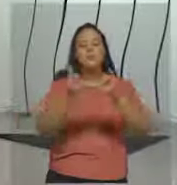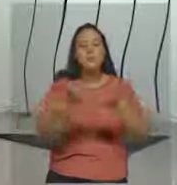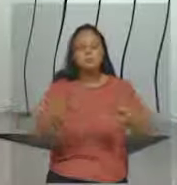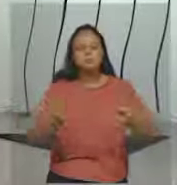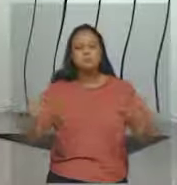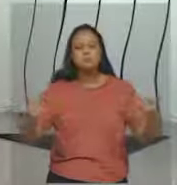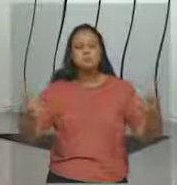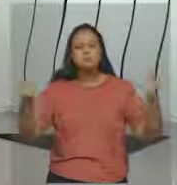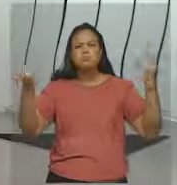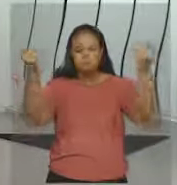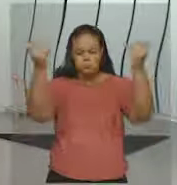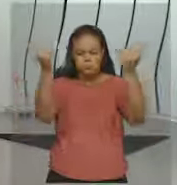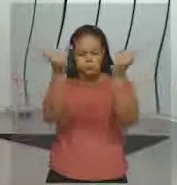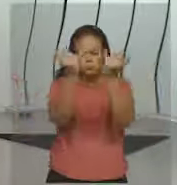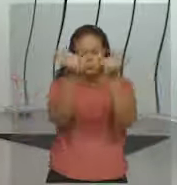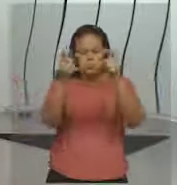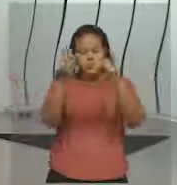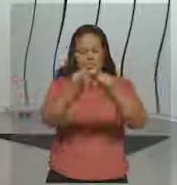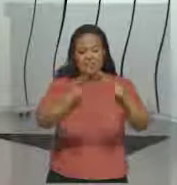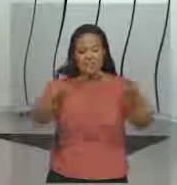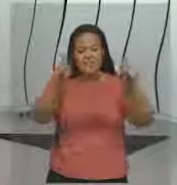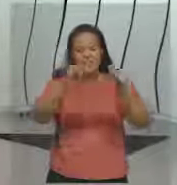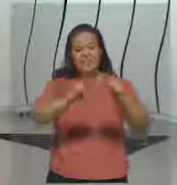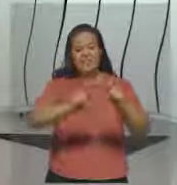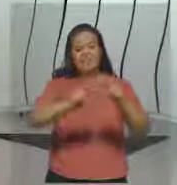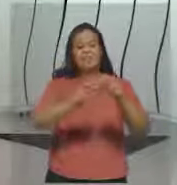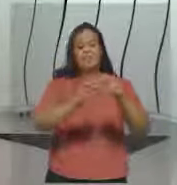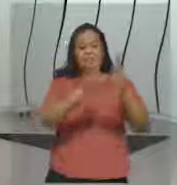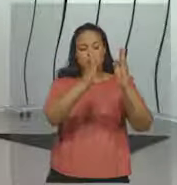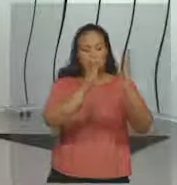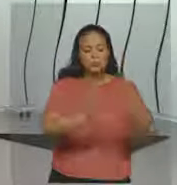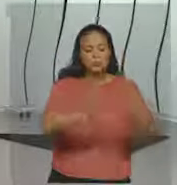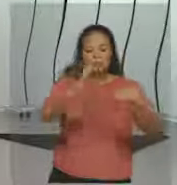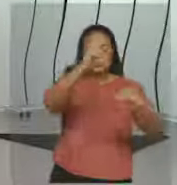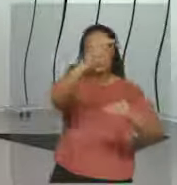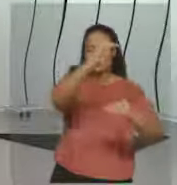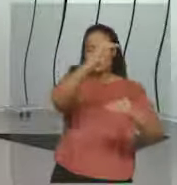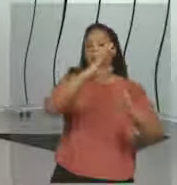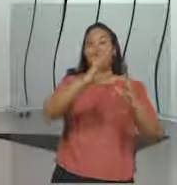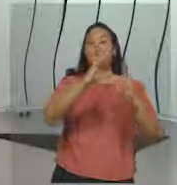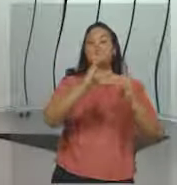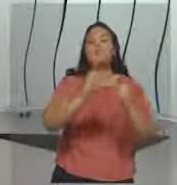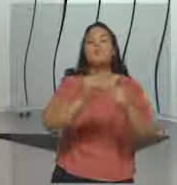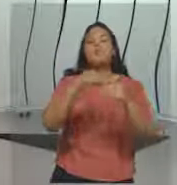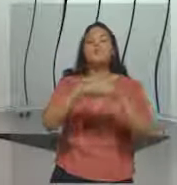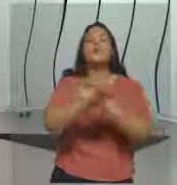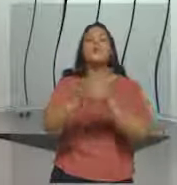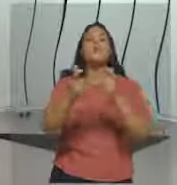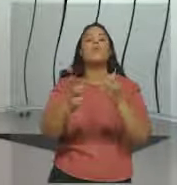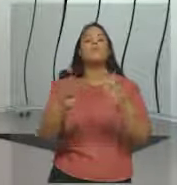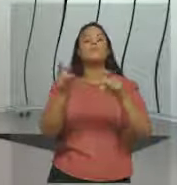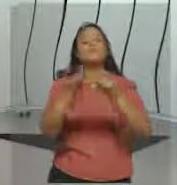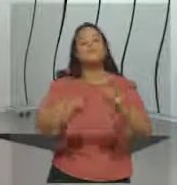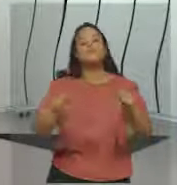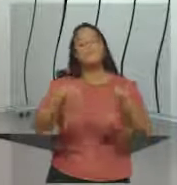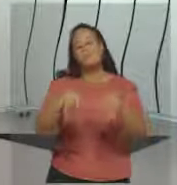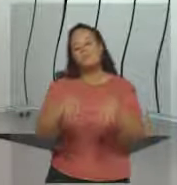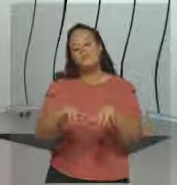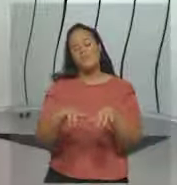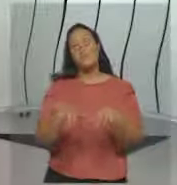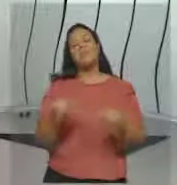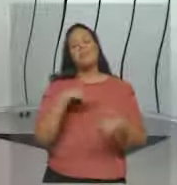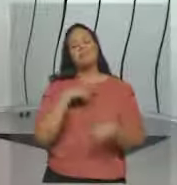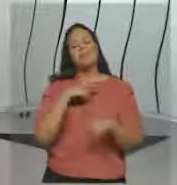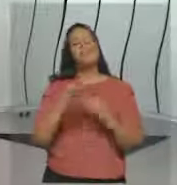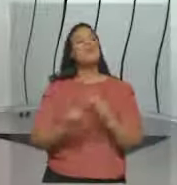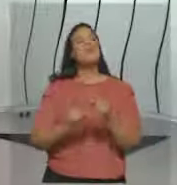elétrico. Então toda a placa-mãe do computador, tudo que está lá dentro, na verdade, juntando tudo, nós temos um grande circuito